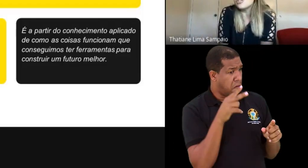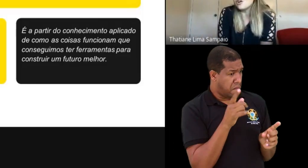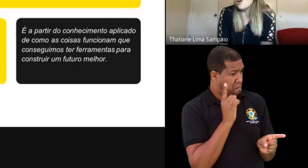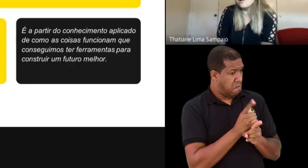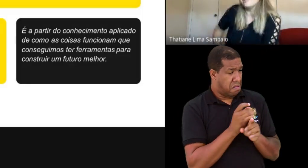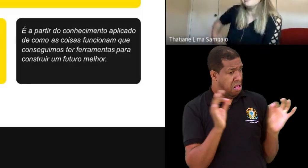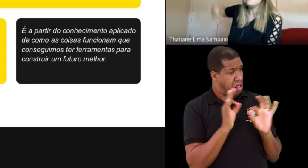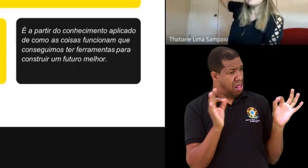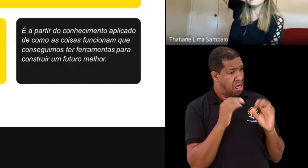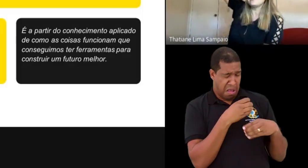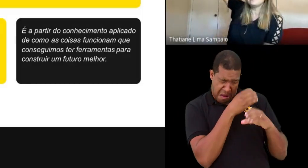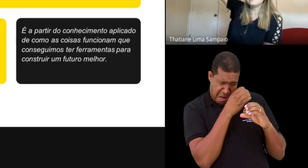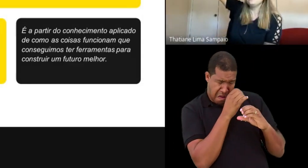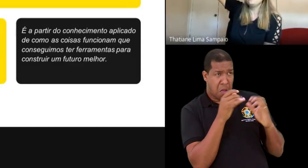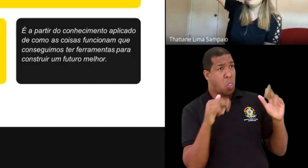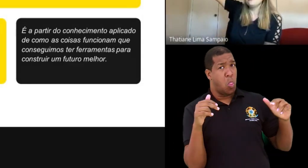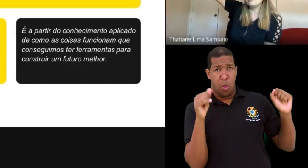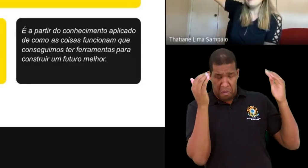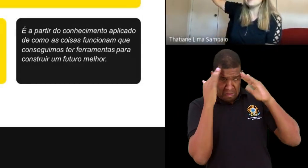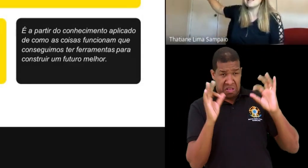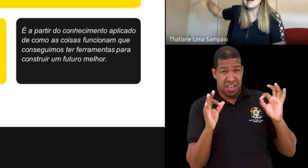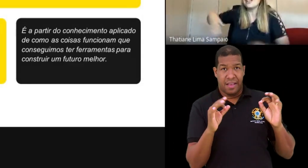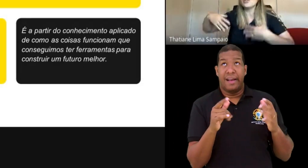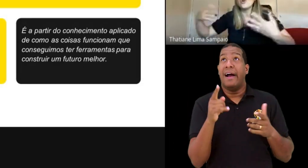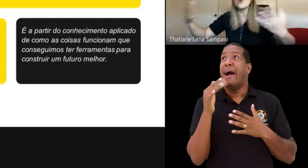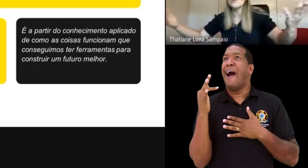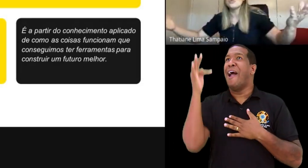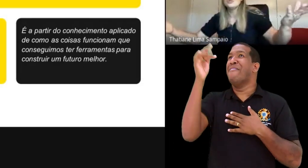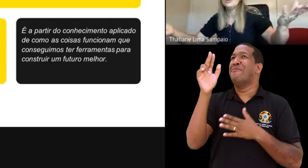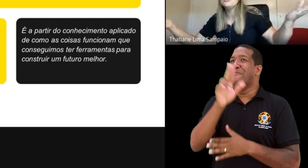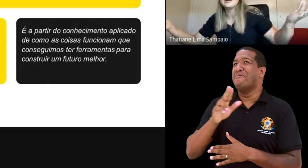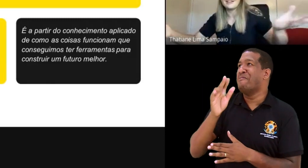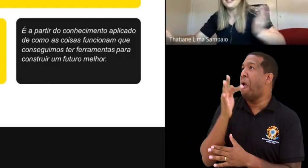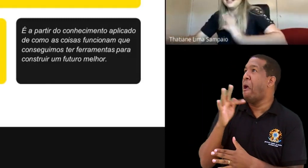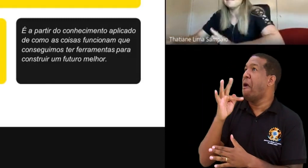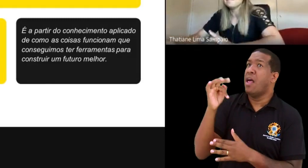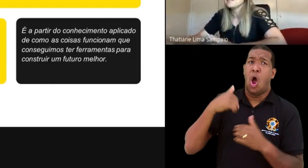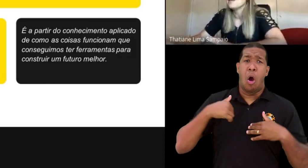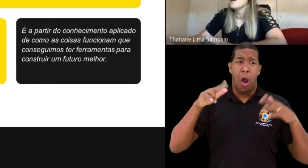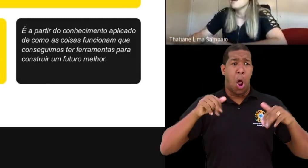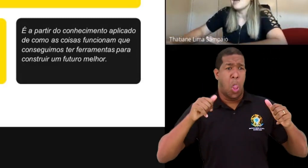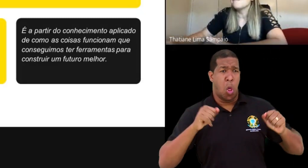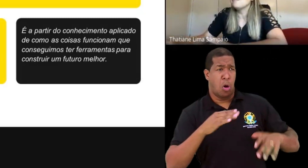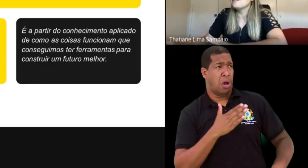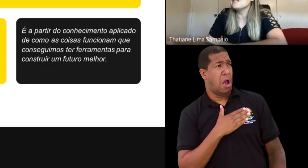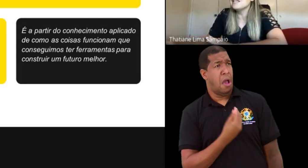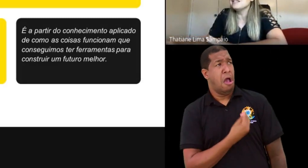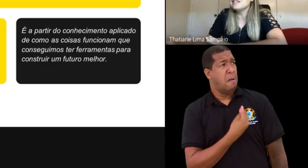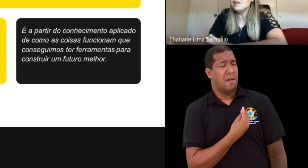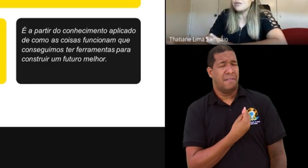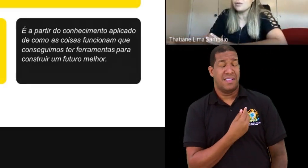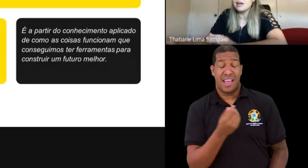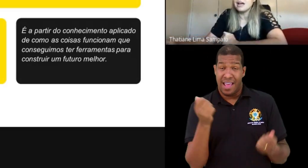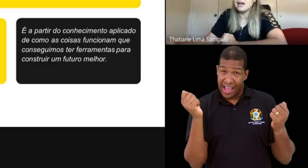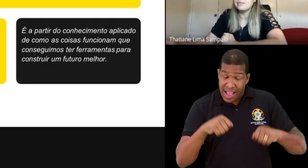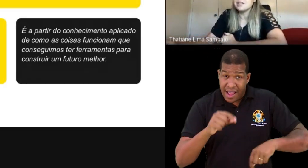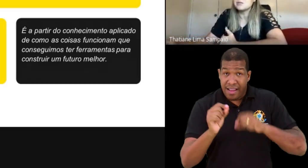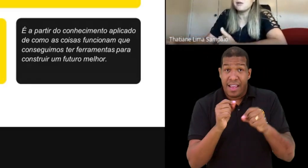a partir de agora. E não vai ser numa universidade ou nunca na vida. É para vocês,